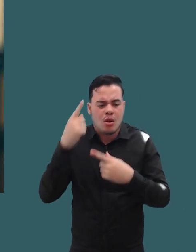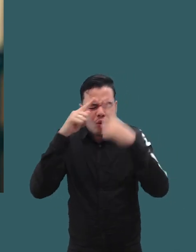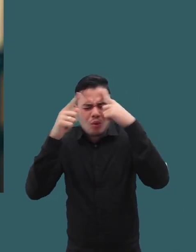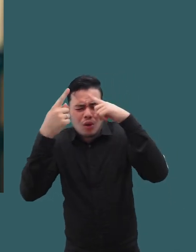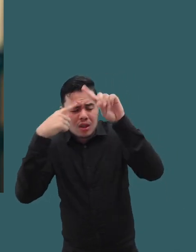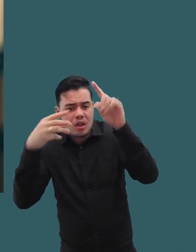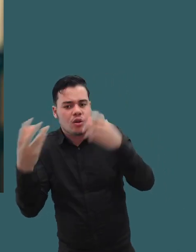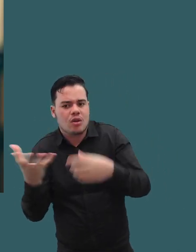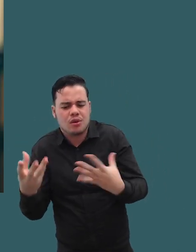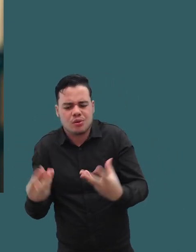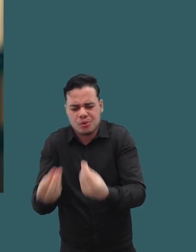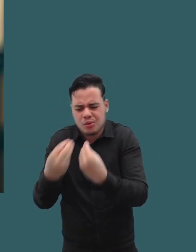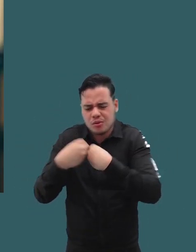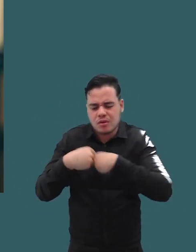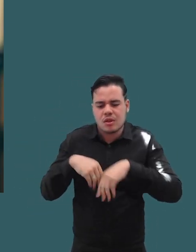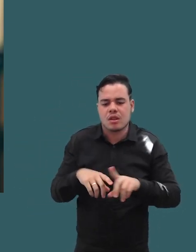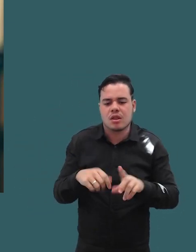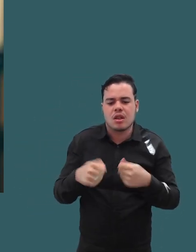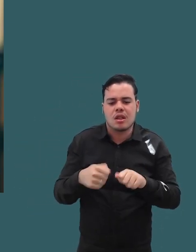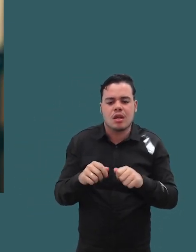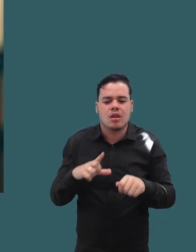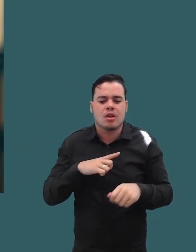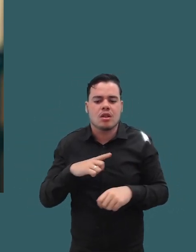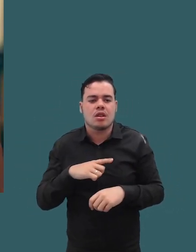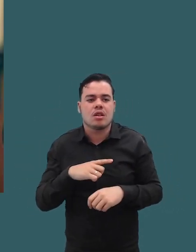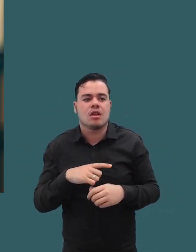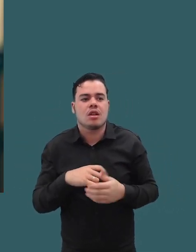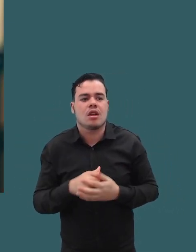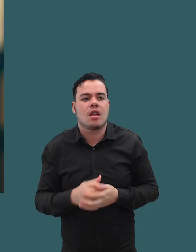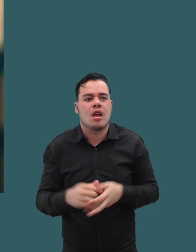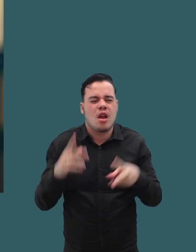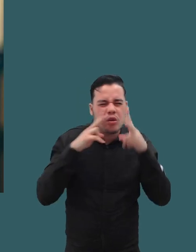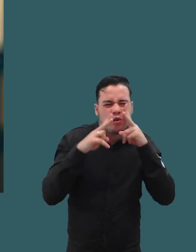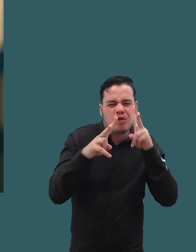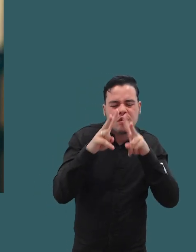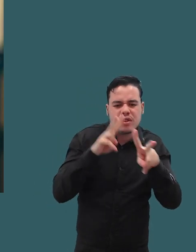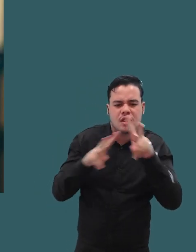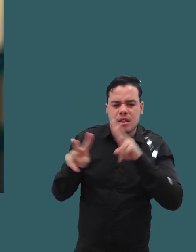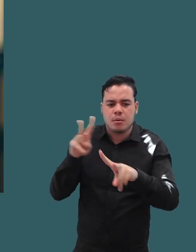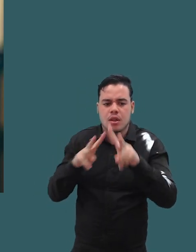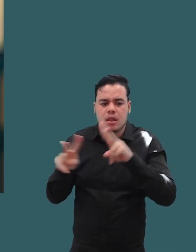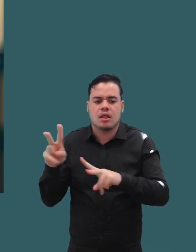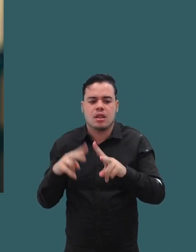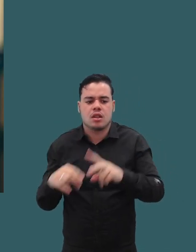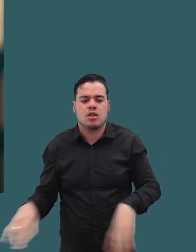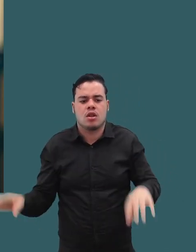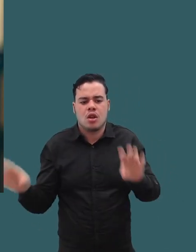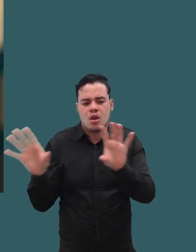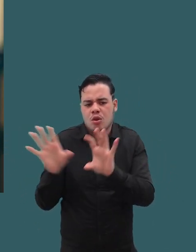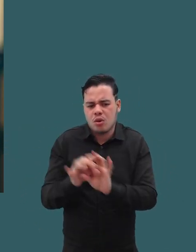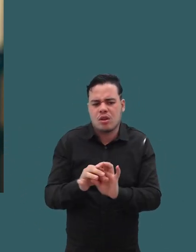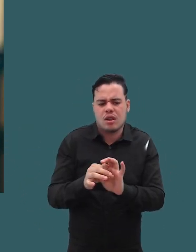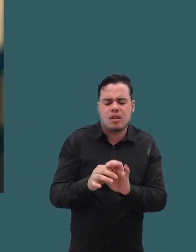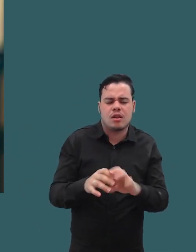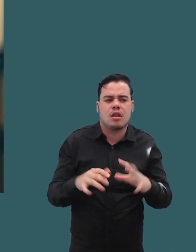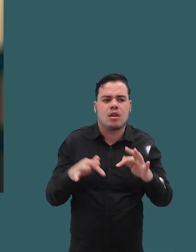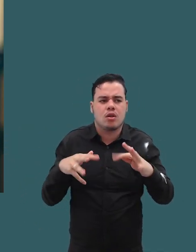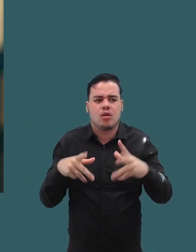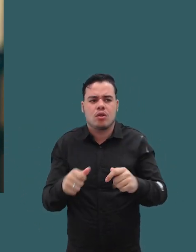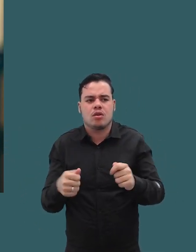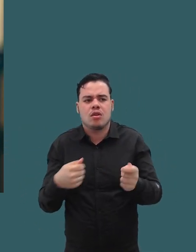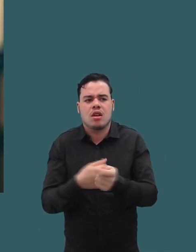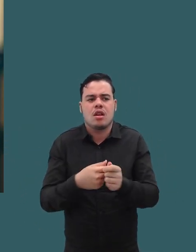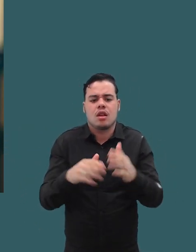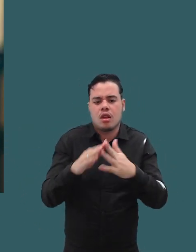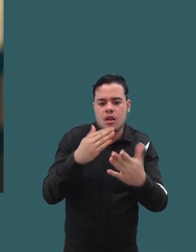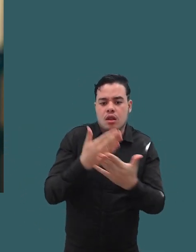trazer a vocês é que a necessidade de trazer para frente, dar visibilidade e estabelecer essa interlocução entre a academia